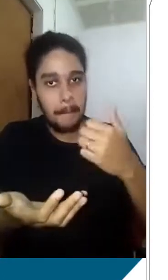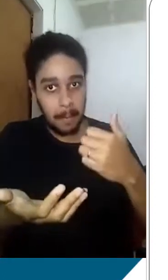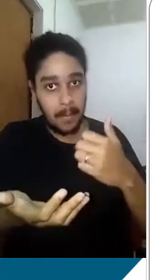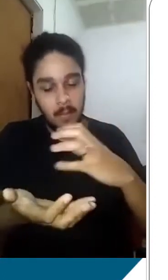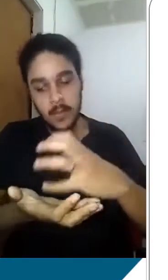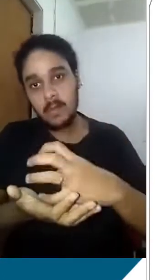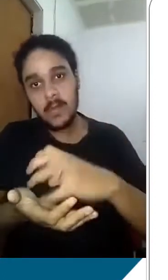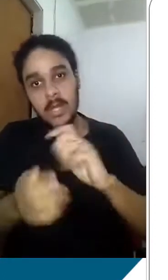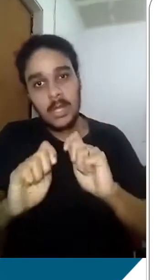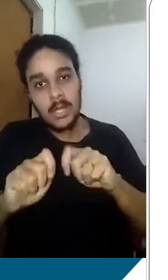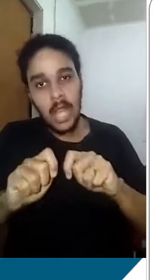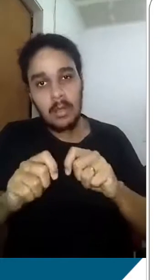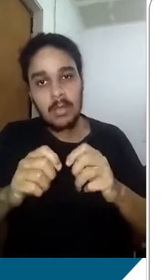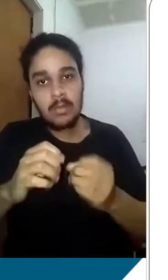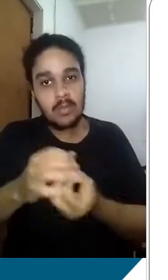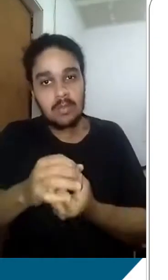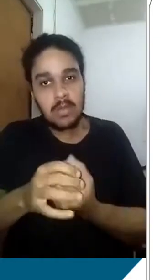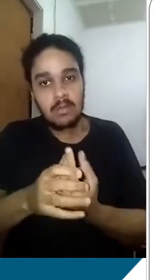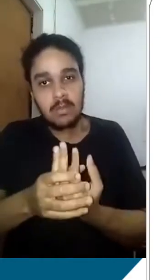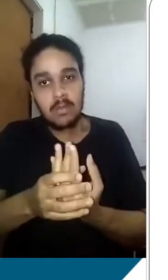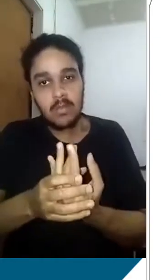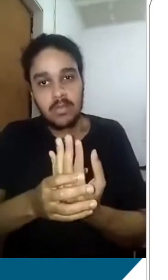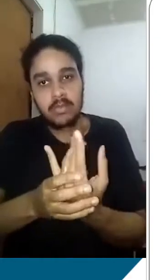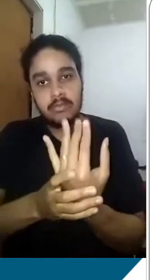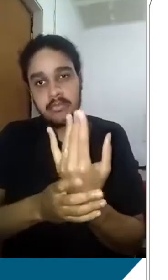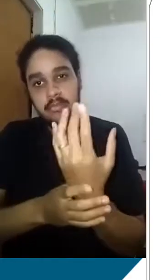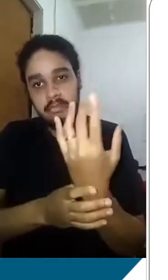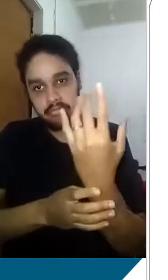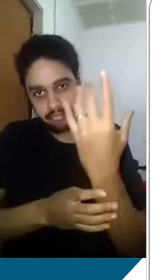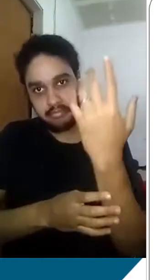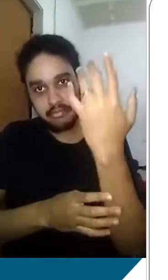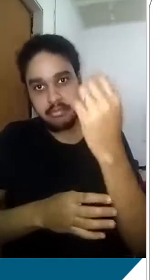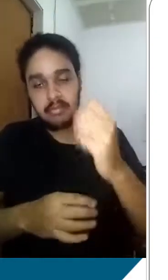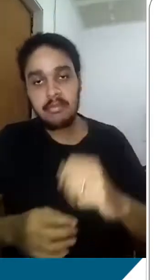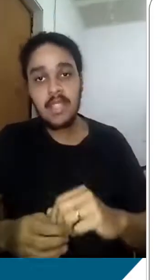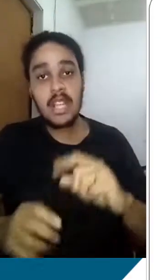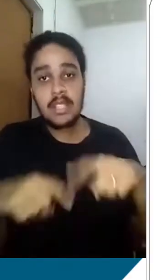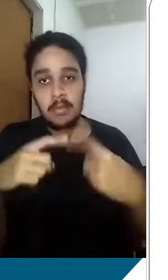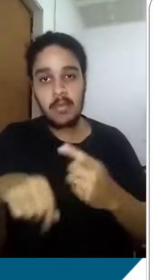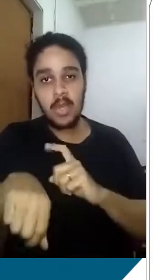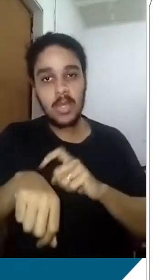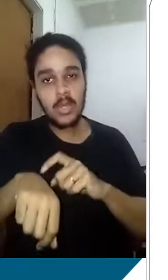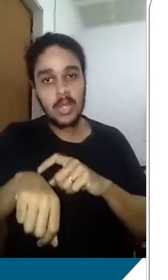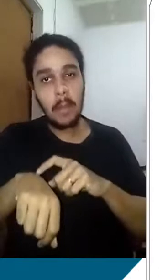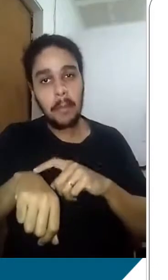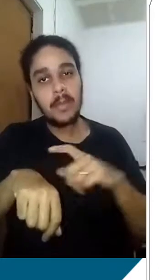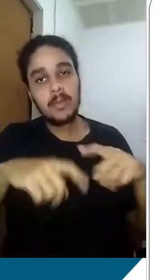momento dando certa fertilidade ao solo. Acontece que ao longo do tempo